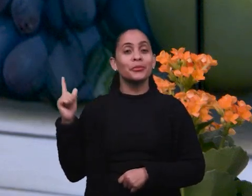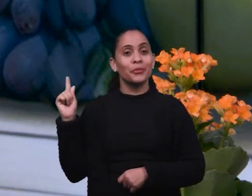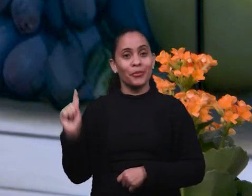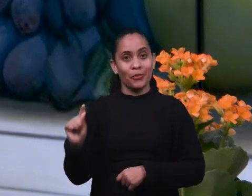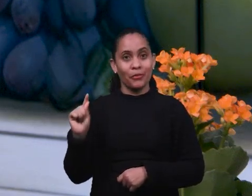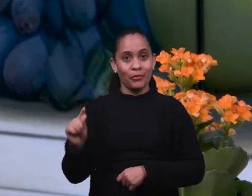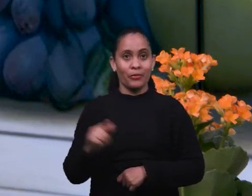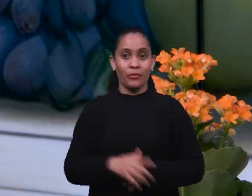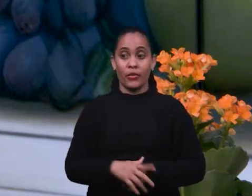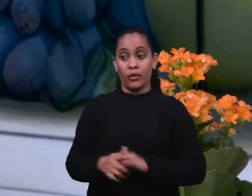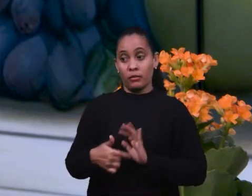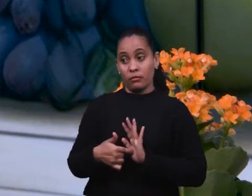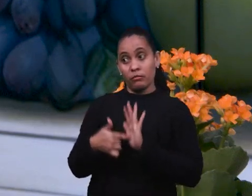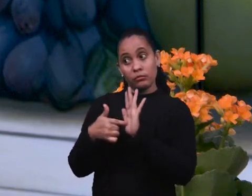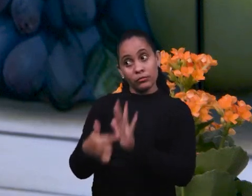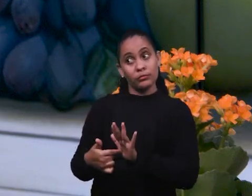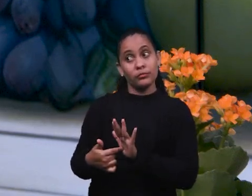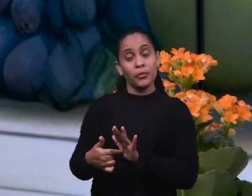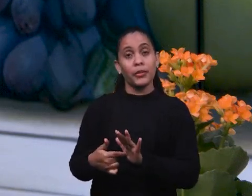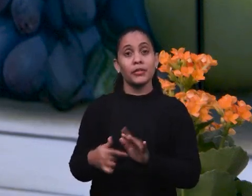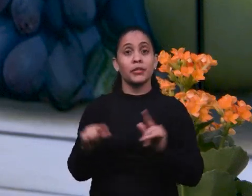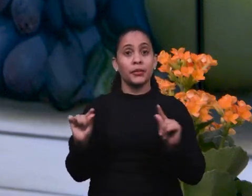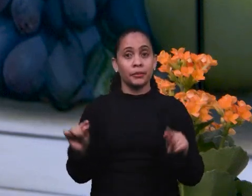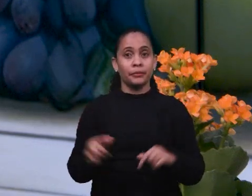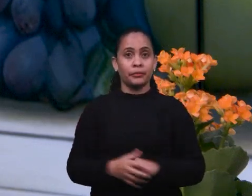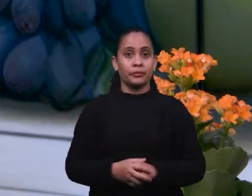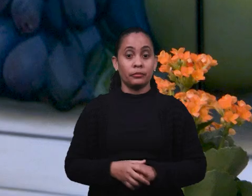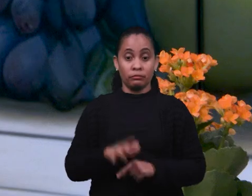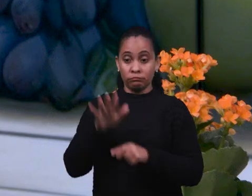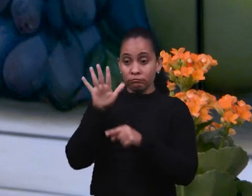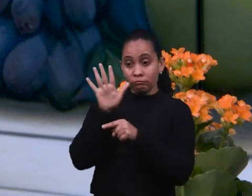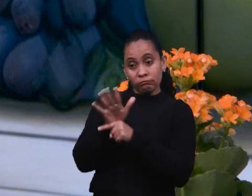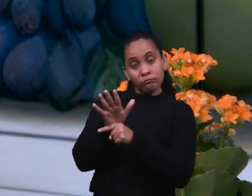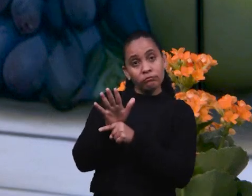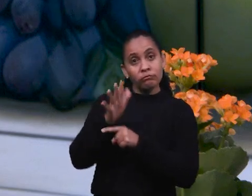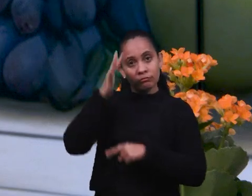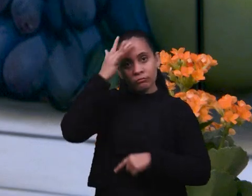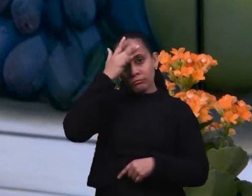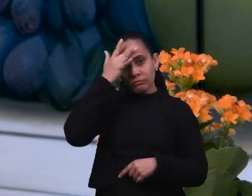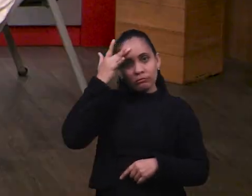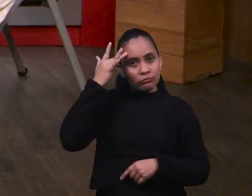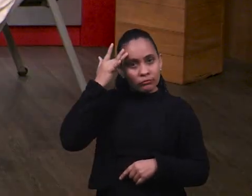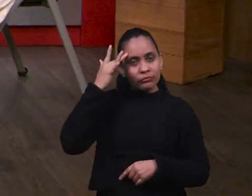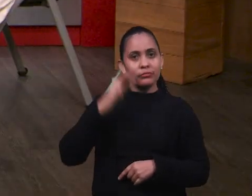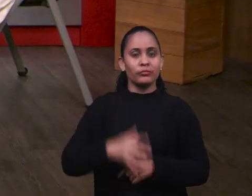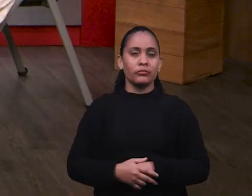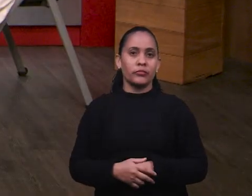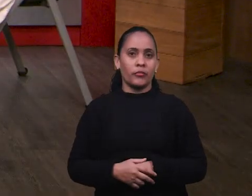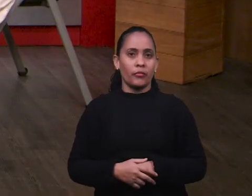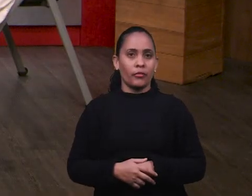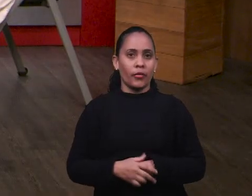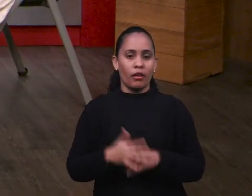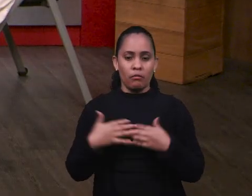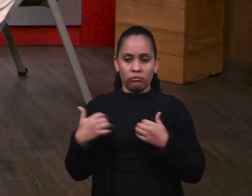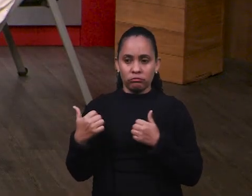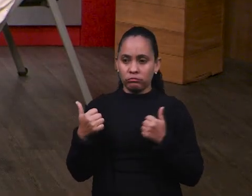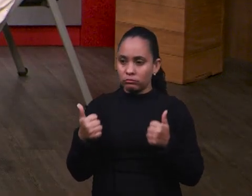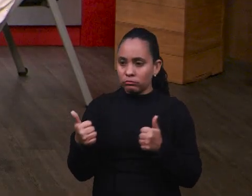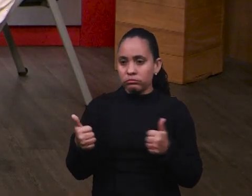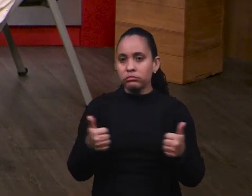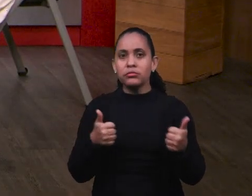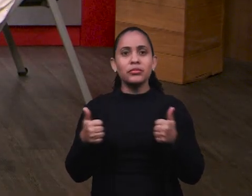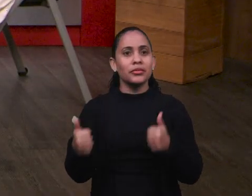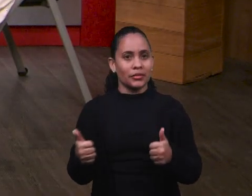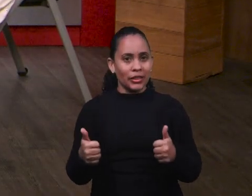que os análogos, né, doutora, eles ajudam muito as pessoas, porque melhoram